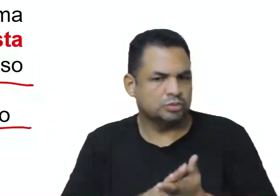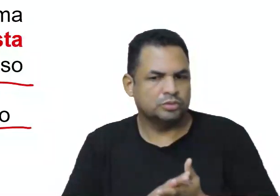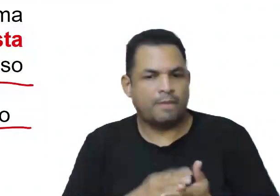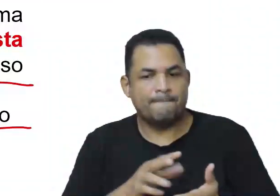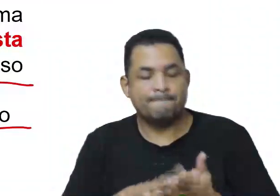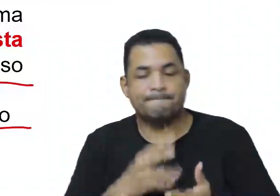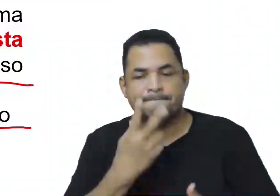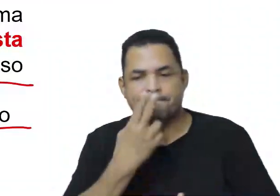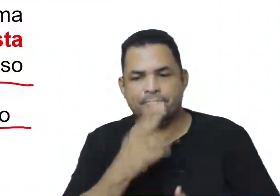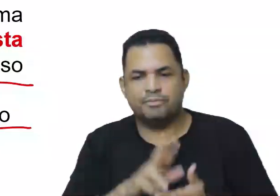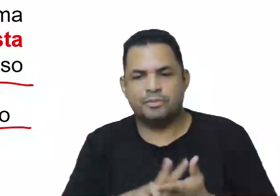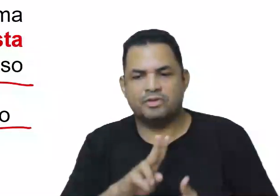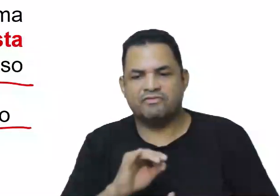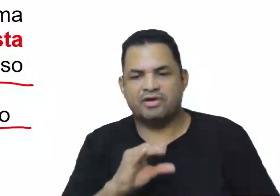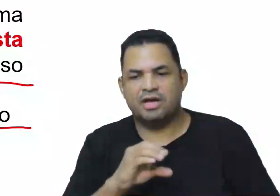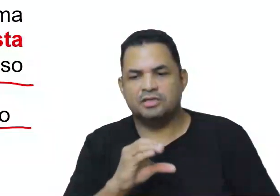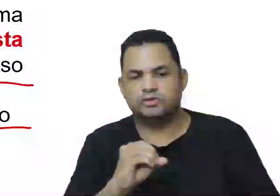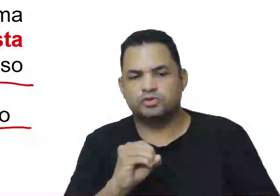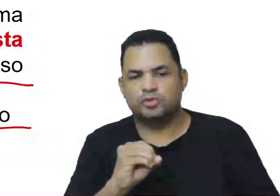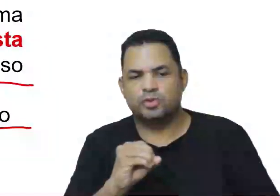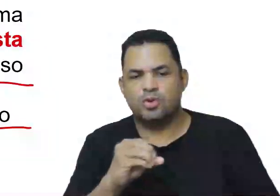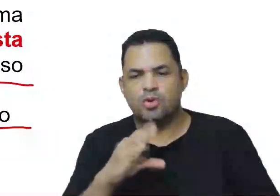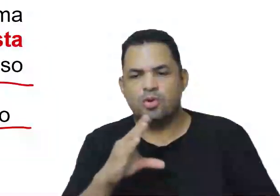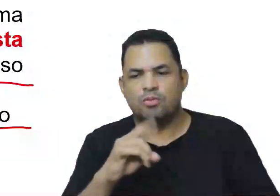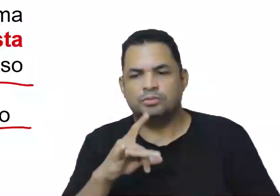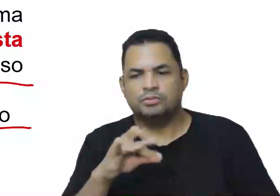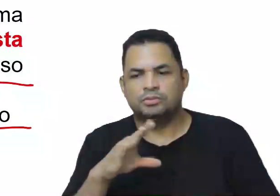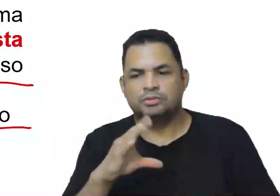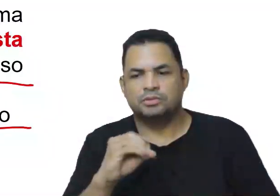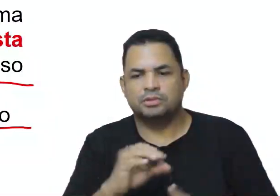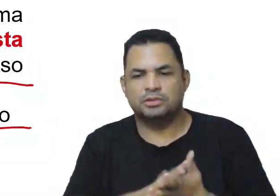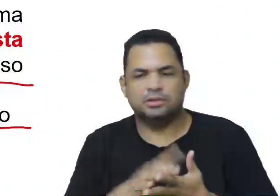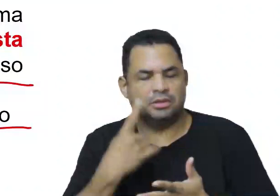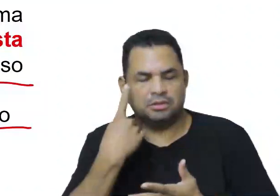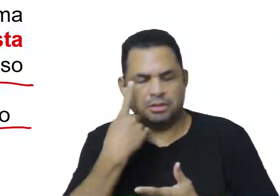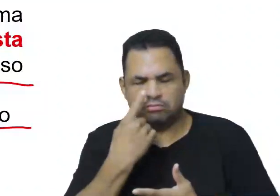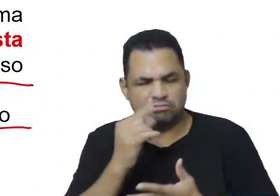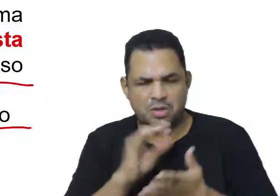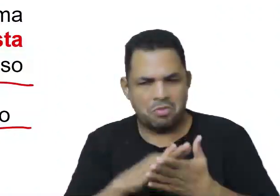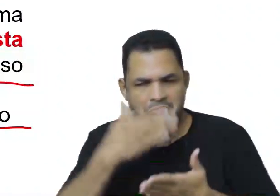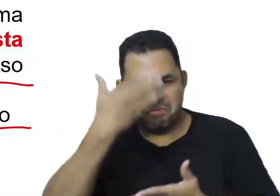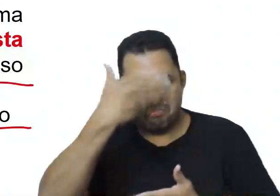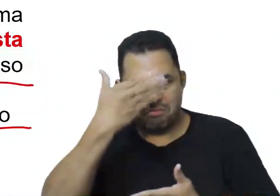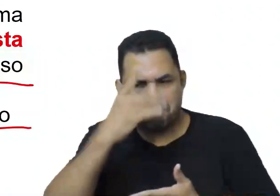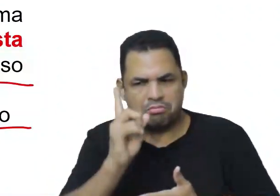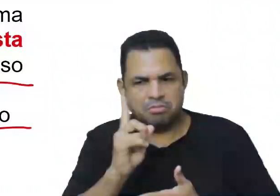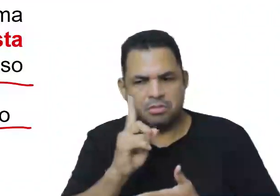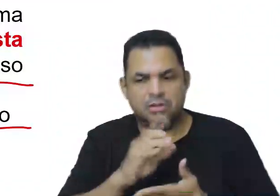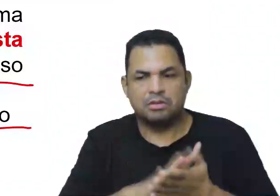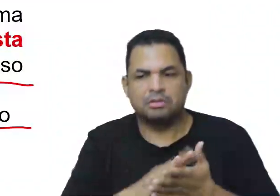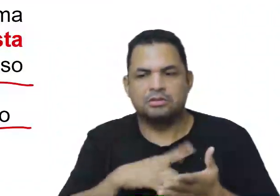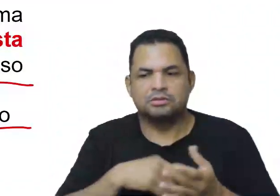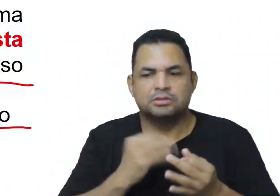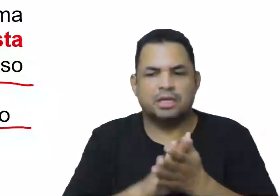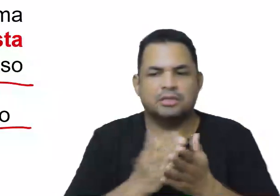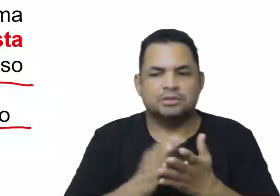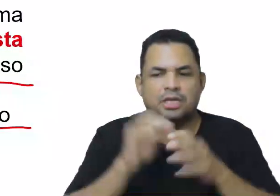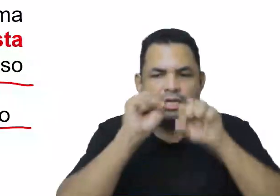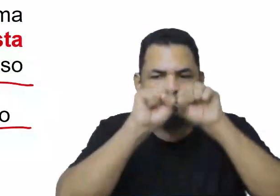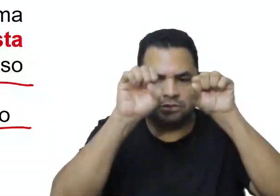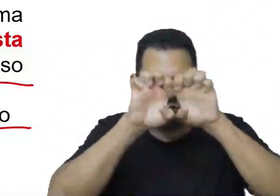seja, o indivíduo, ele ainda não enxerga de fato, claro, né? Mas já estão formadas aquelas estruturas